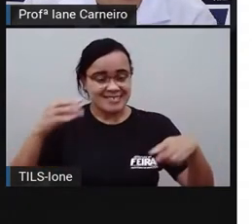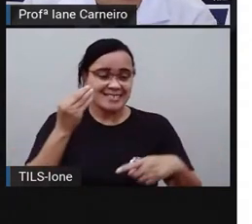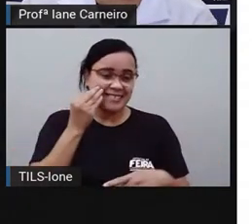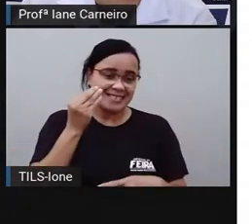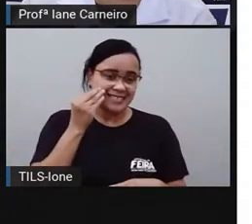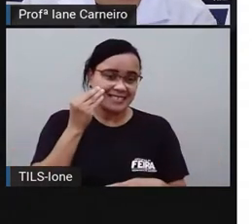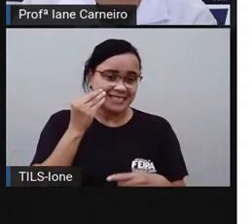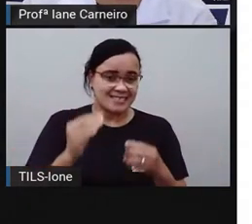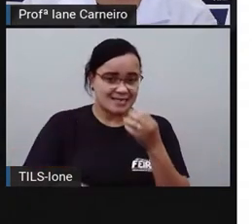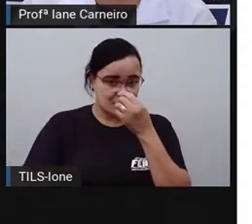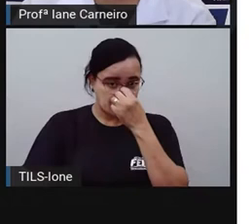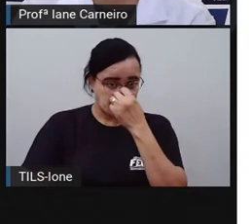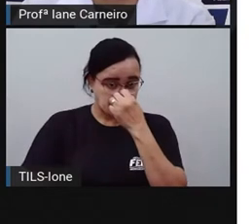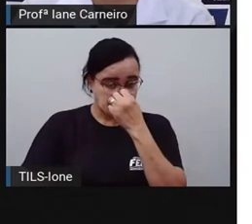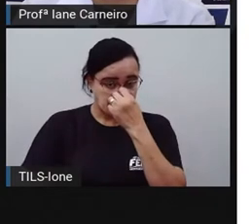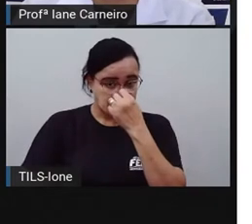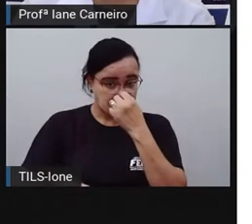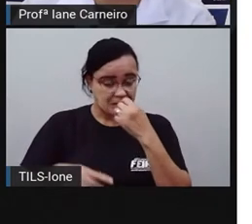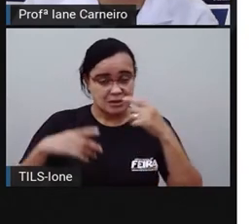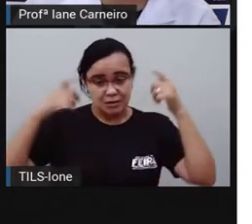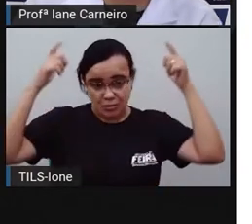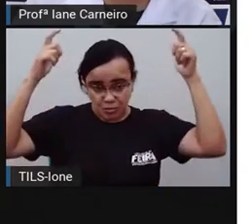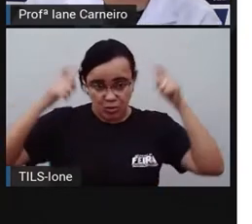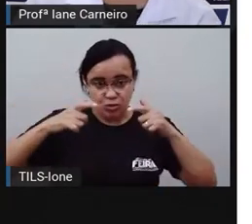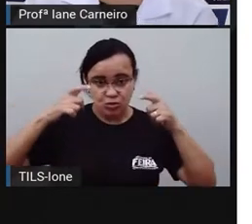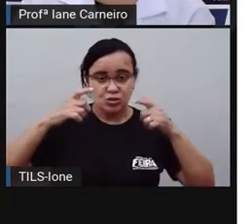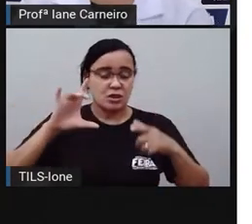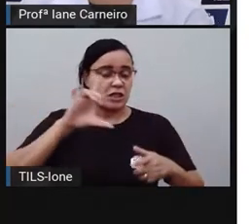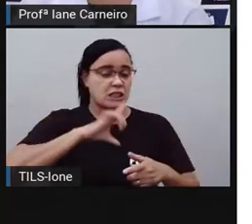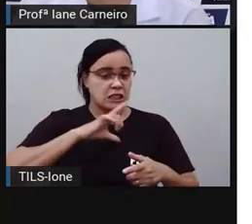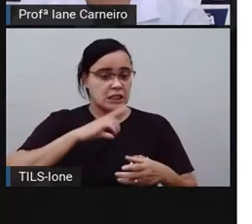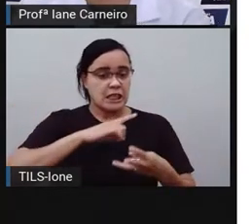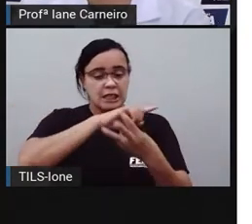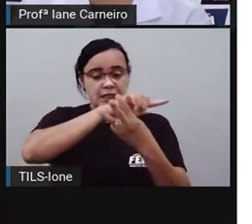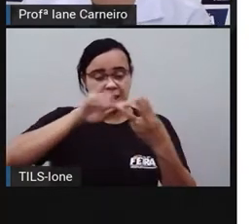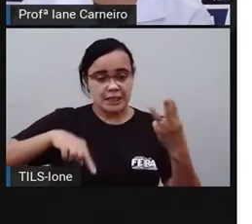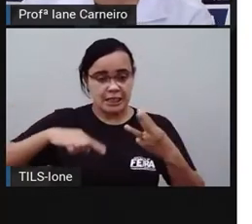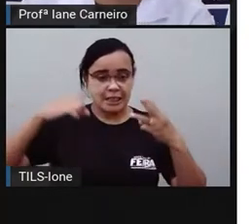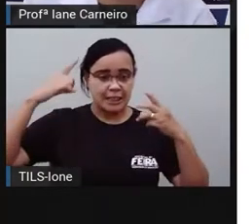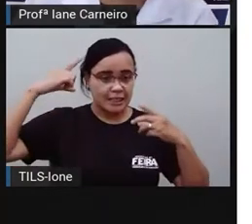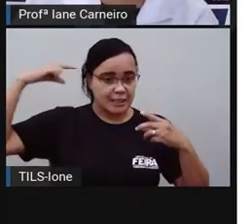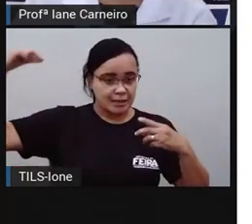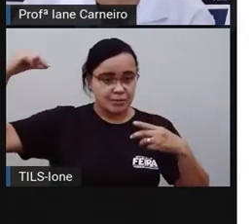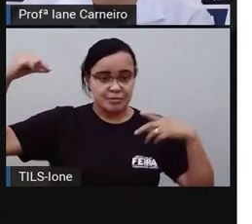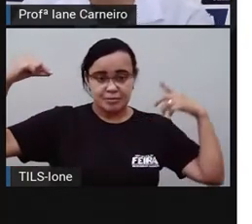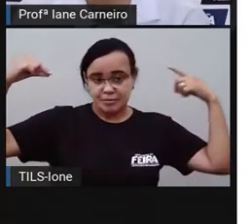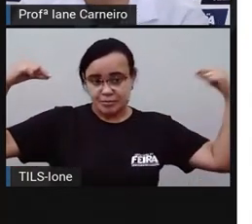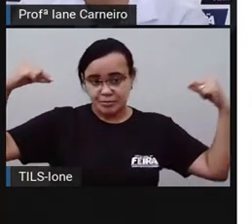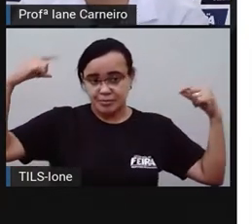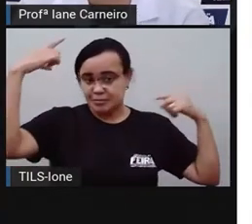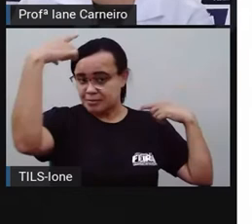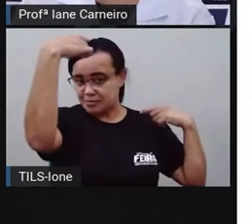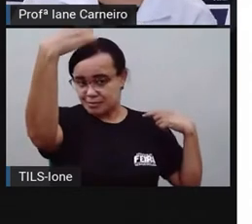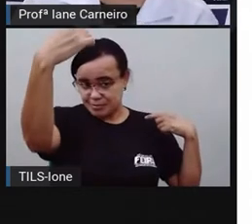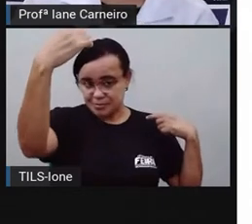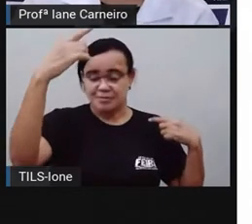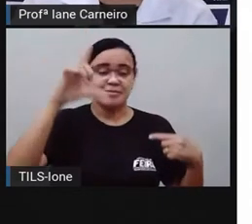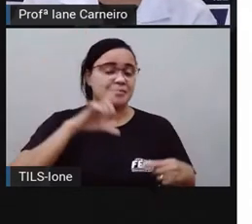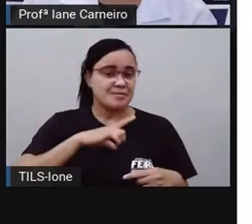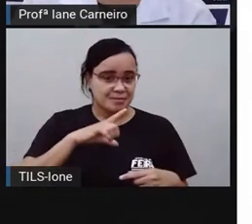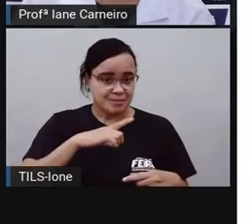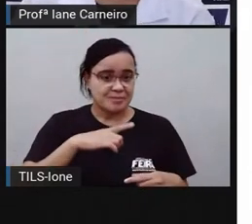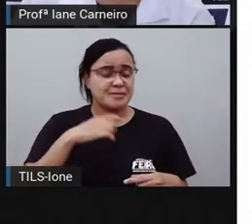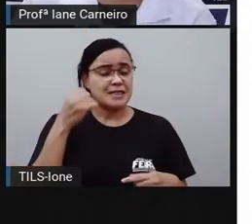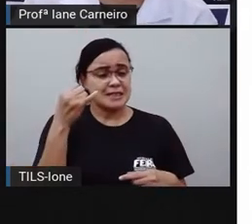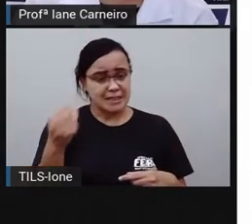só. O meu chapéu tem três pontas. Tem três pontas o meu chapéu. Se